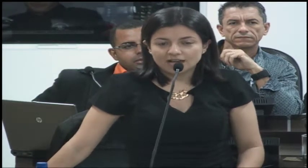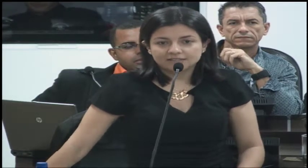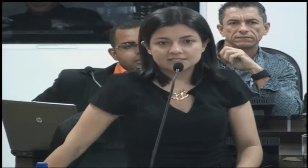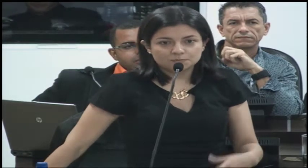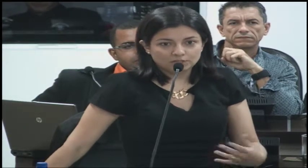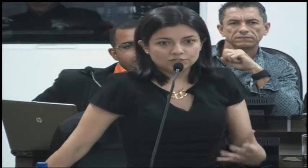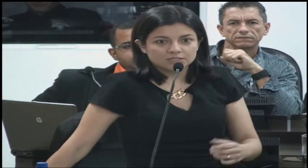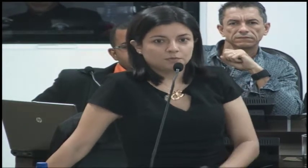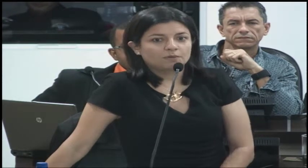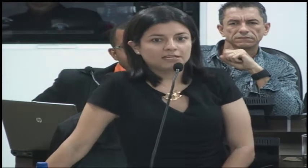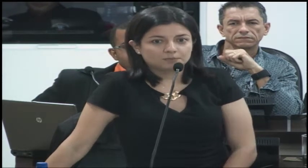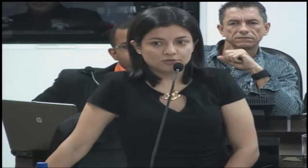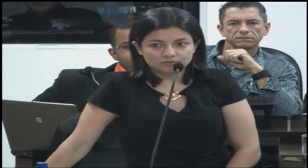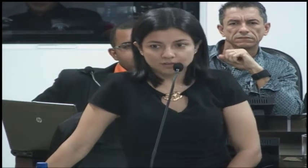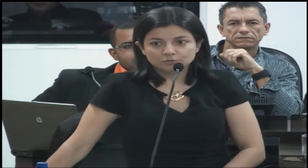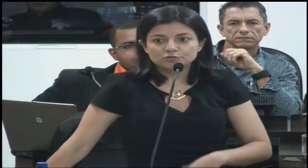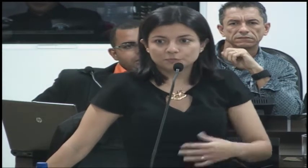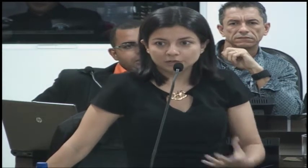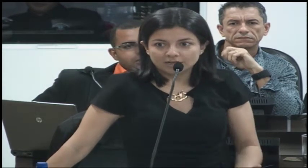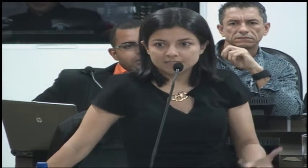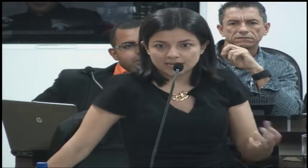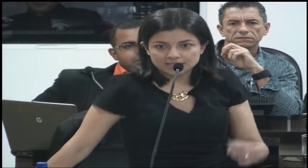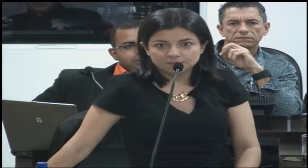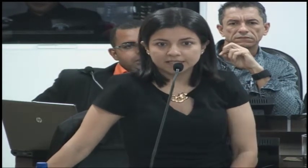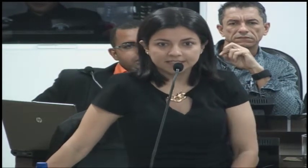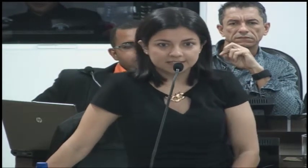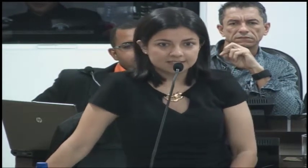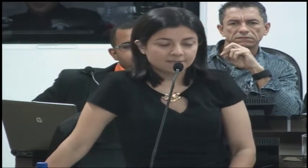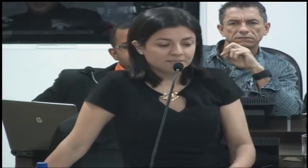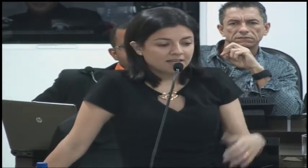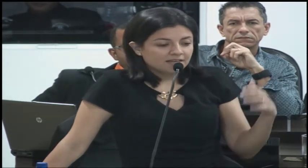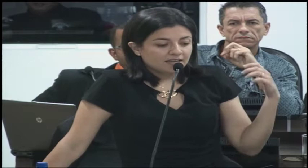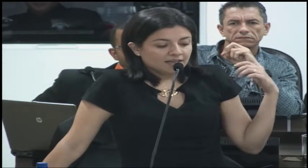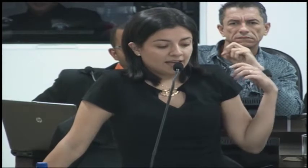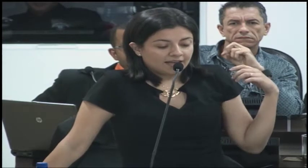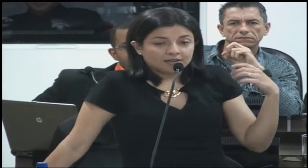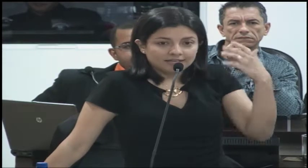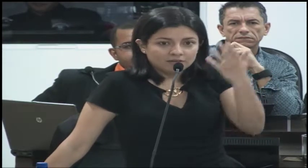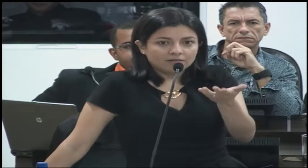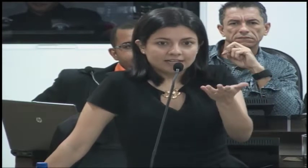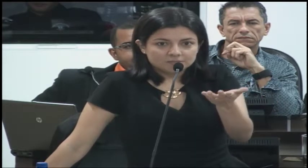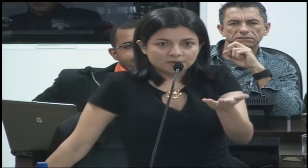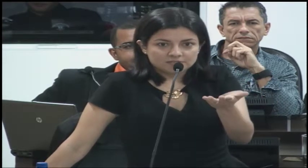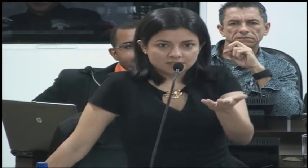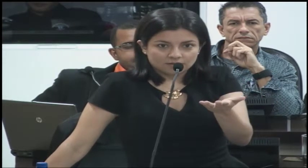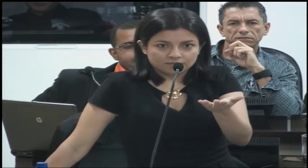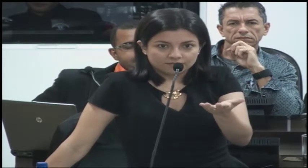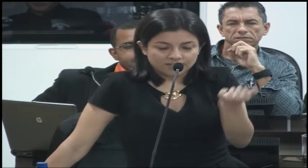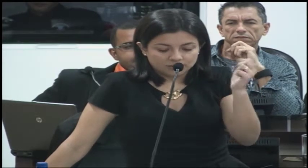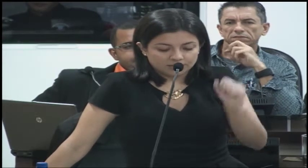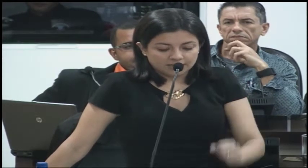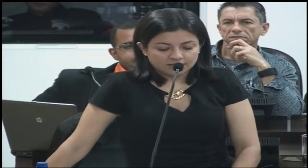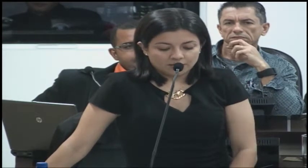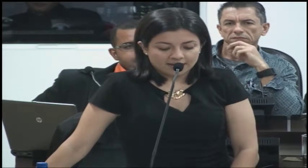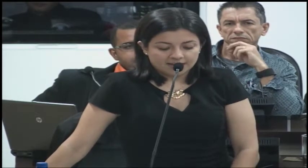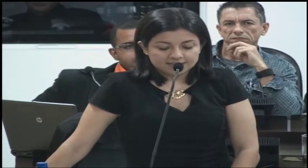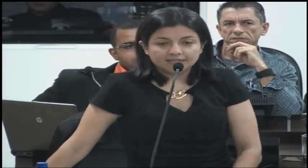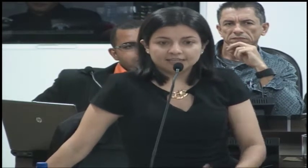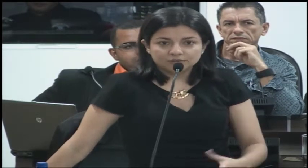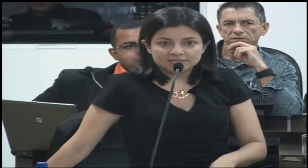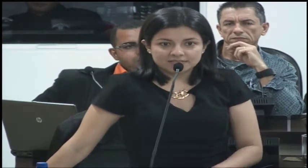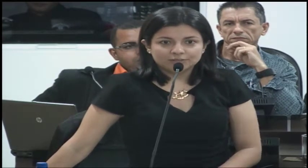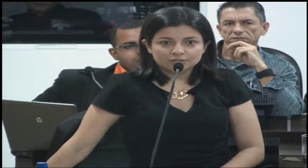às políticas públicas para a juventude para a adolescência era criança queria colocar à disposição vereadora a